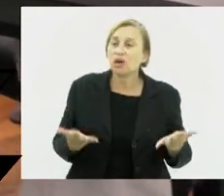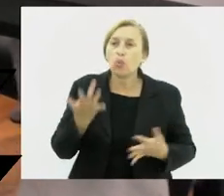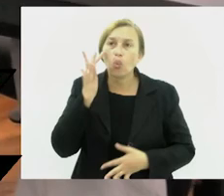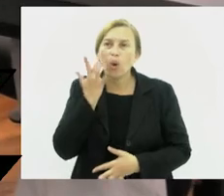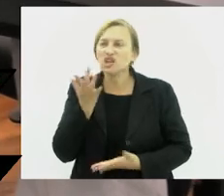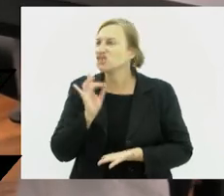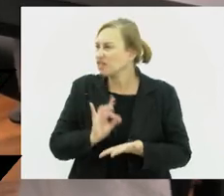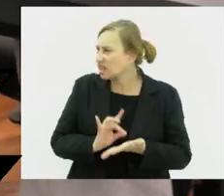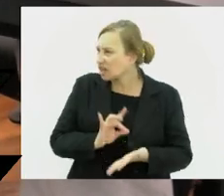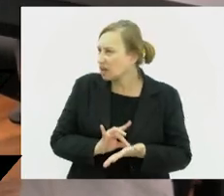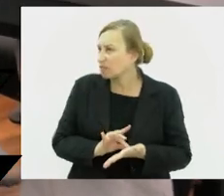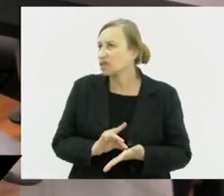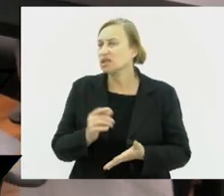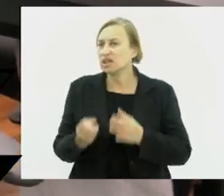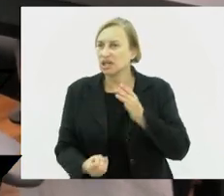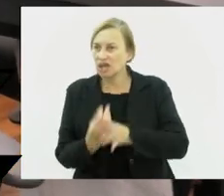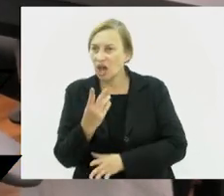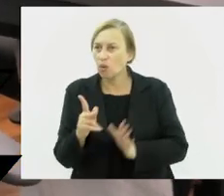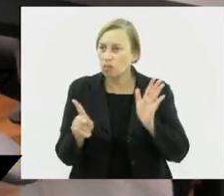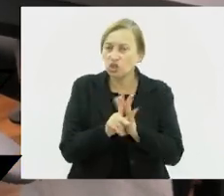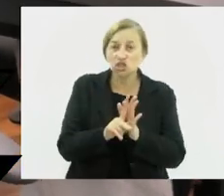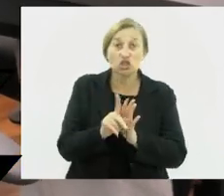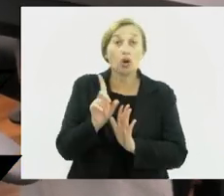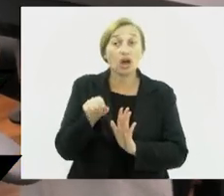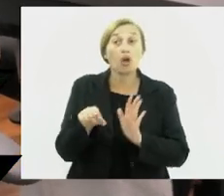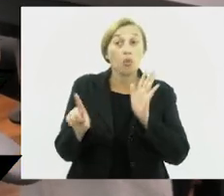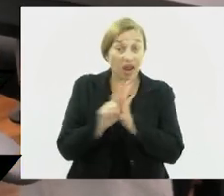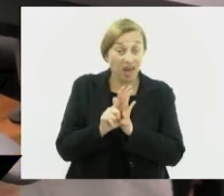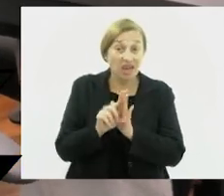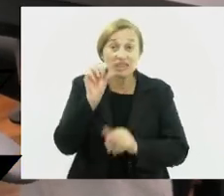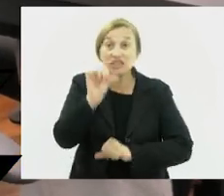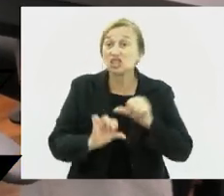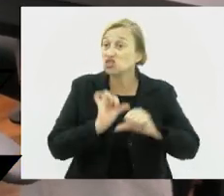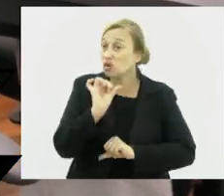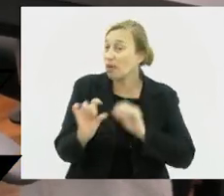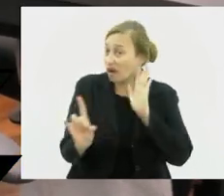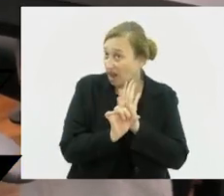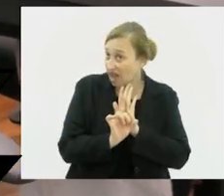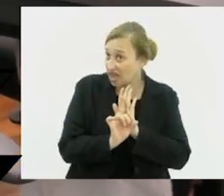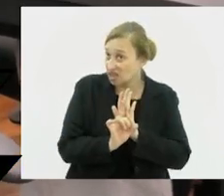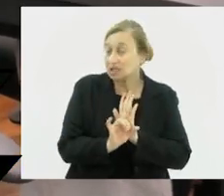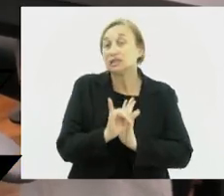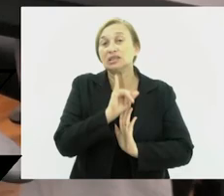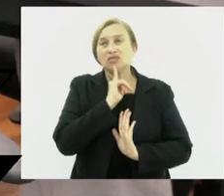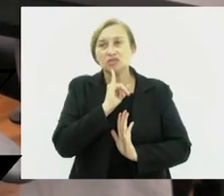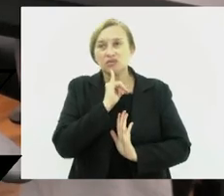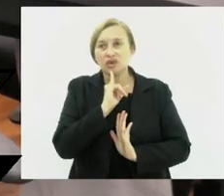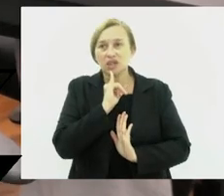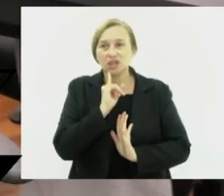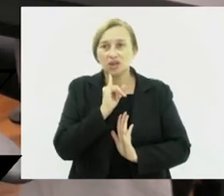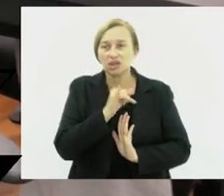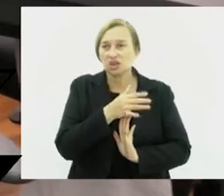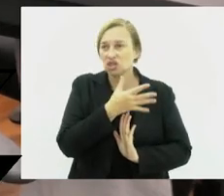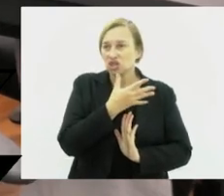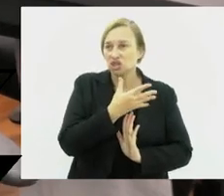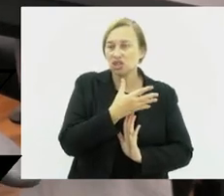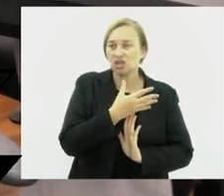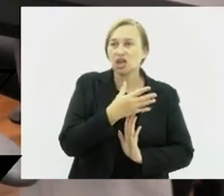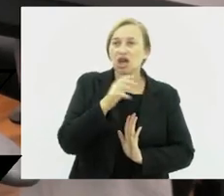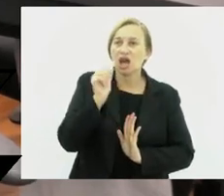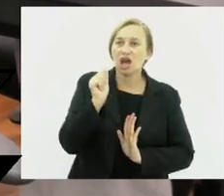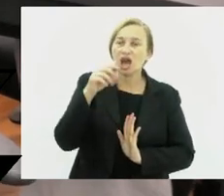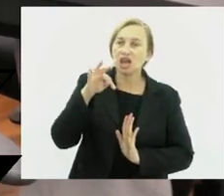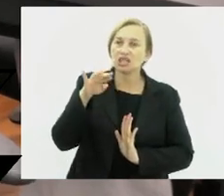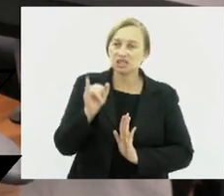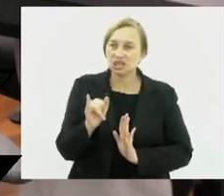gente realmente tem que fazer um projeto, ou melhor, uma lei, transformar a lei, que infelizmente ficou com o nome anti-pitbull, porque lá fala, tem que castrar